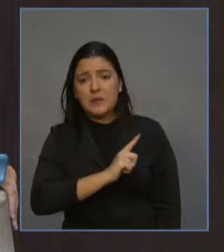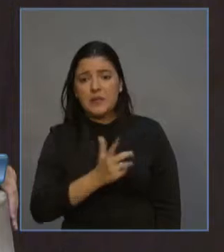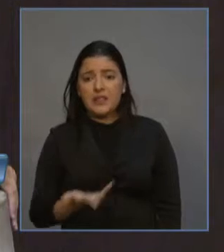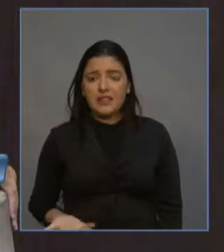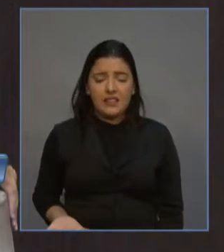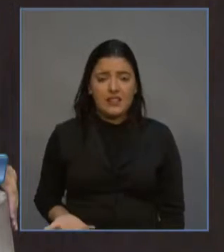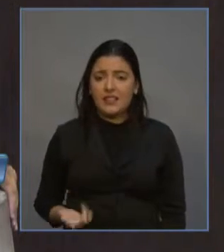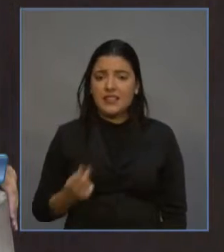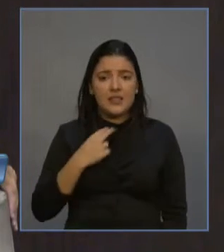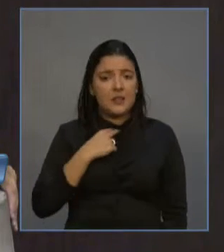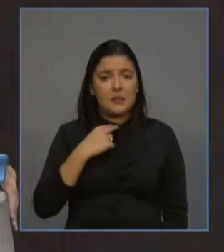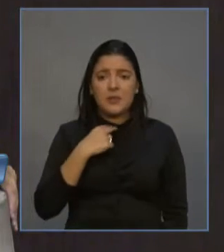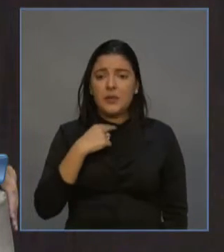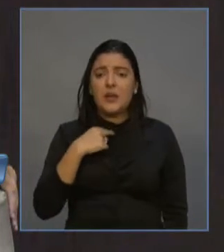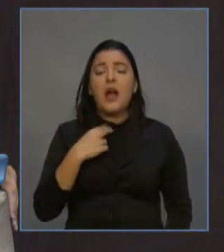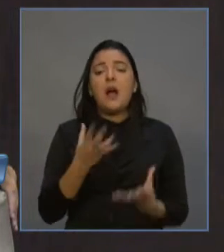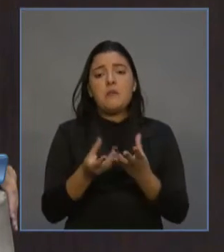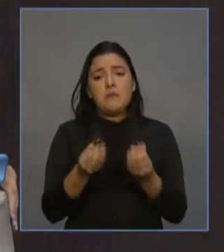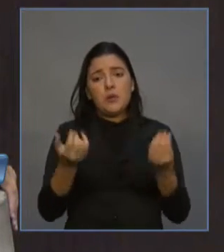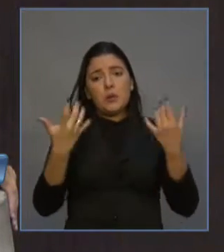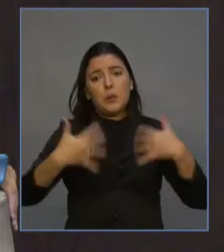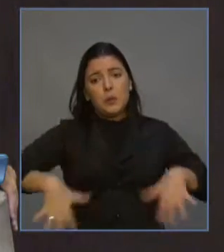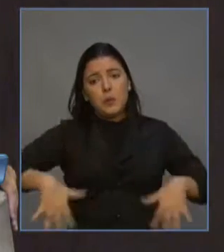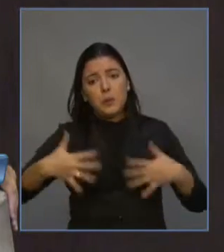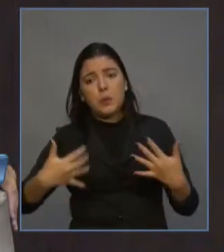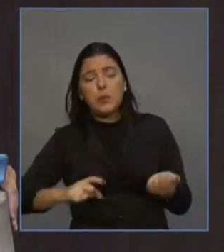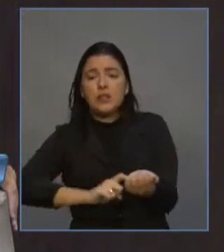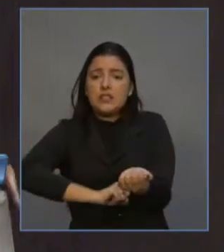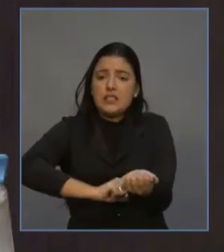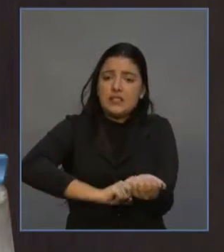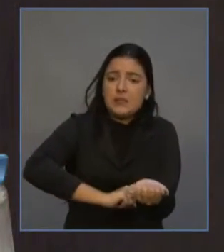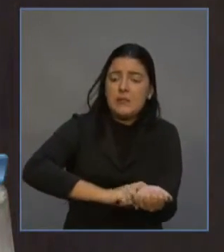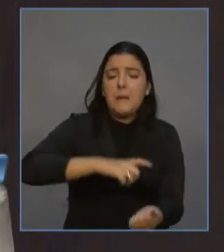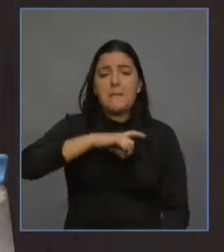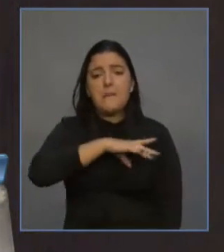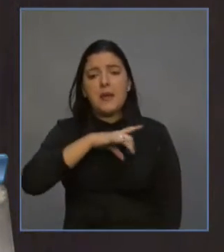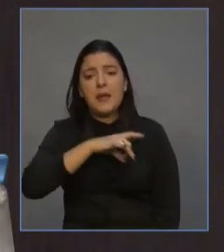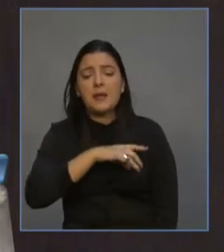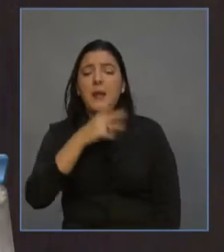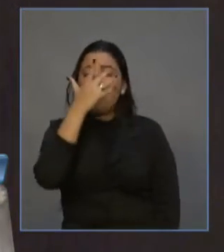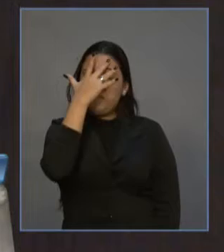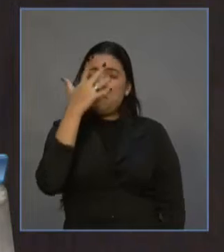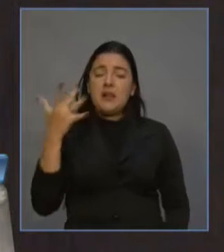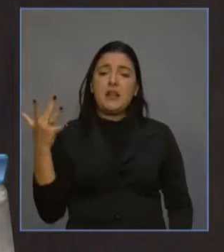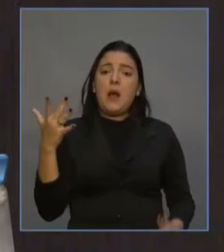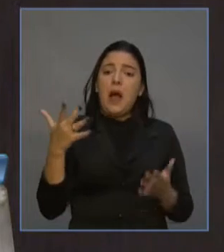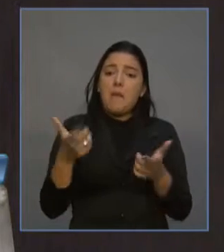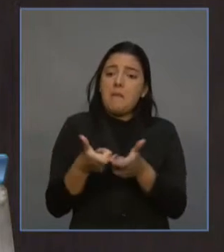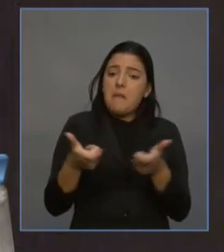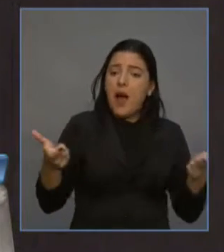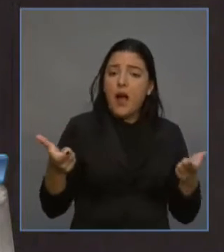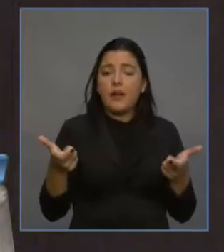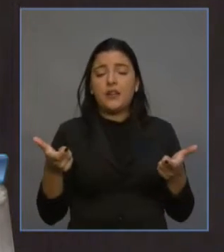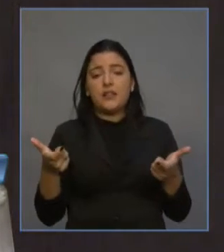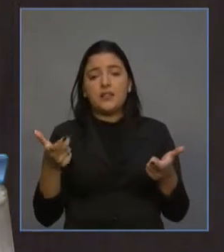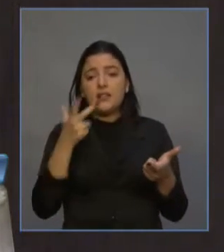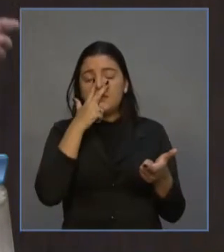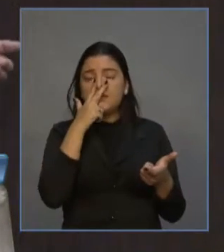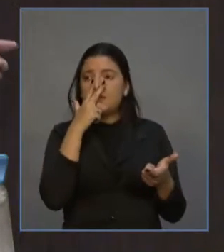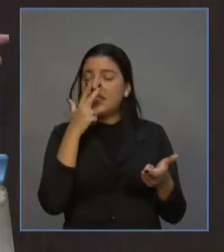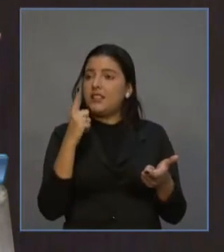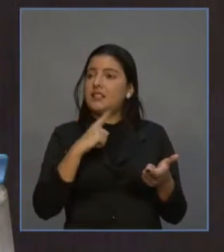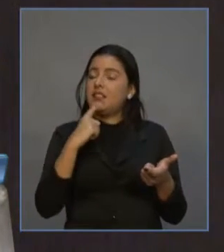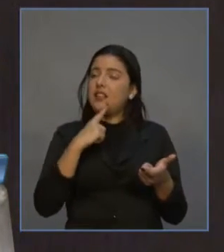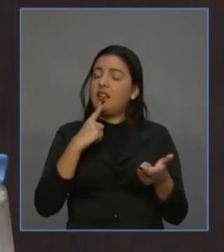isso. Eu sei que muita gente está desesperada, com medo. Eu sei que muita gente pode ter